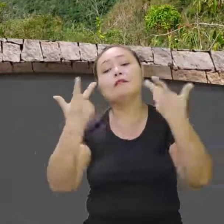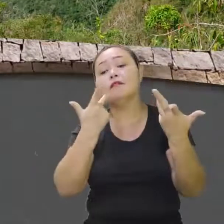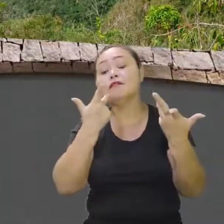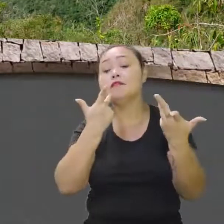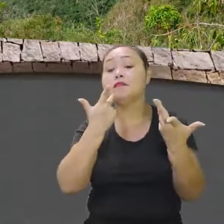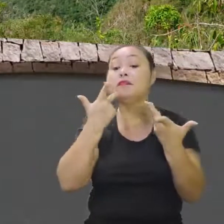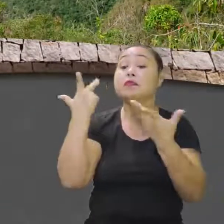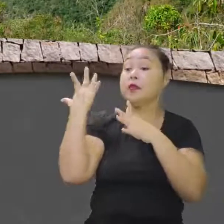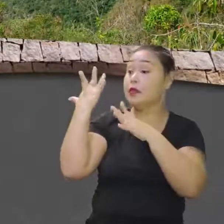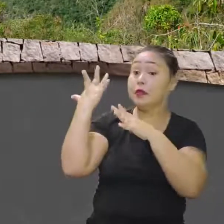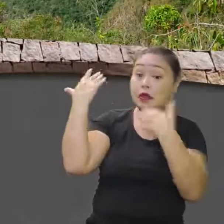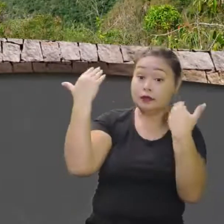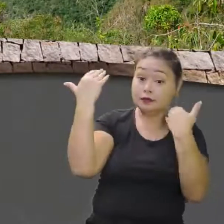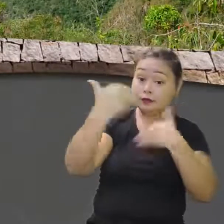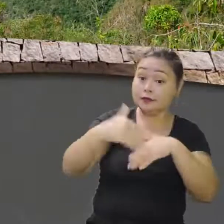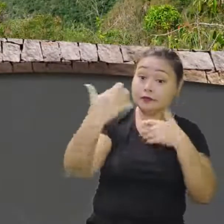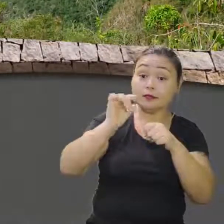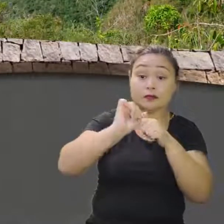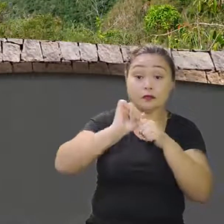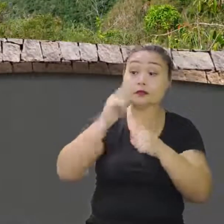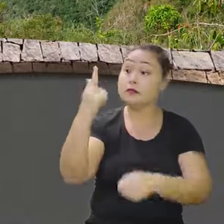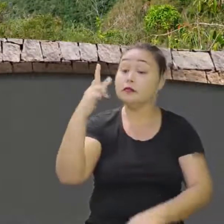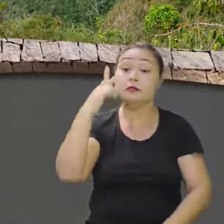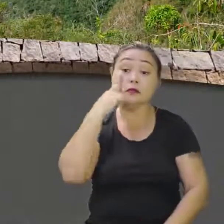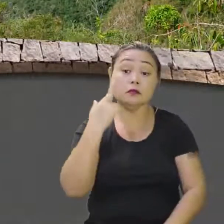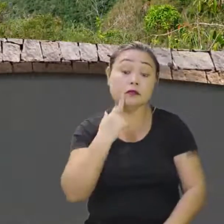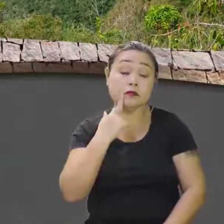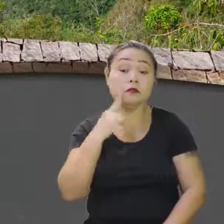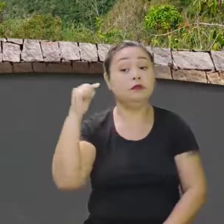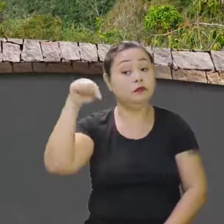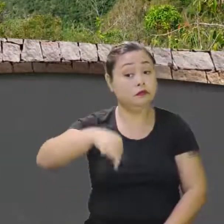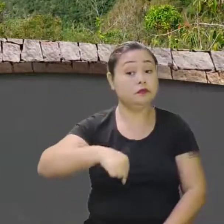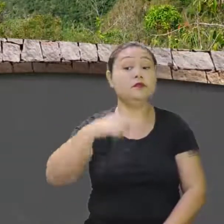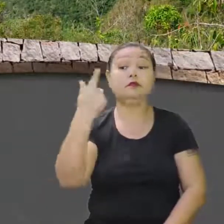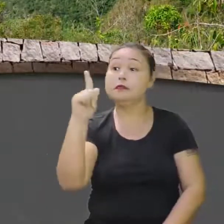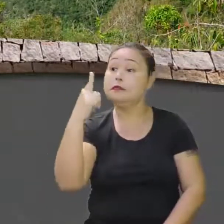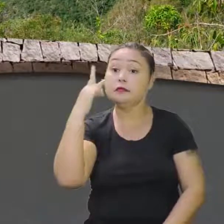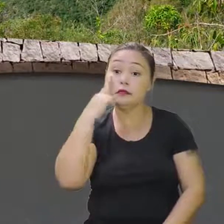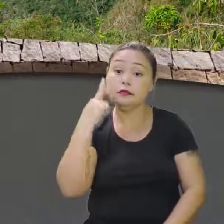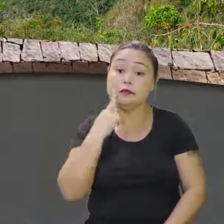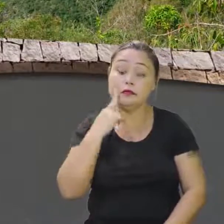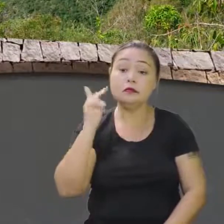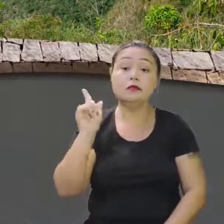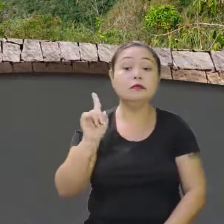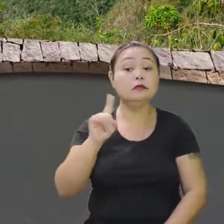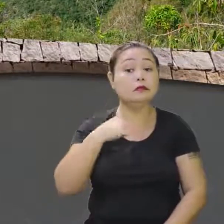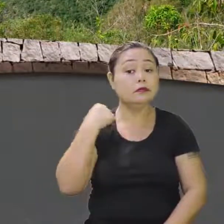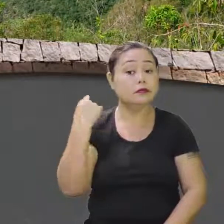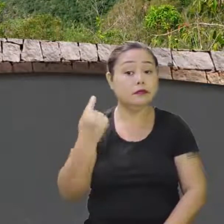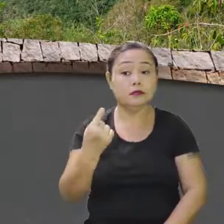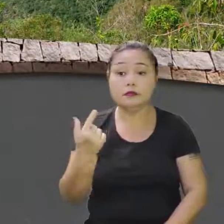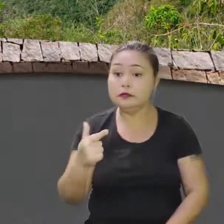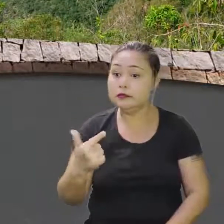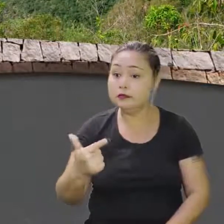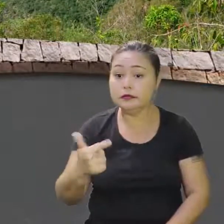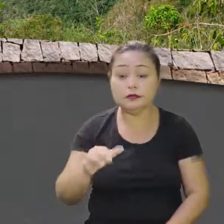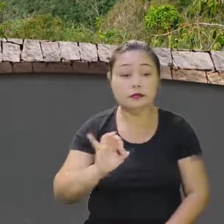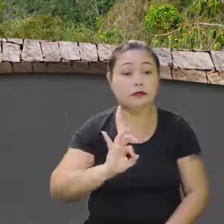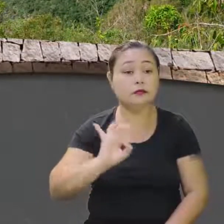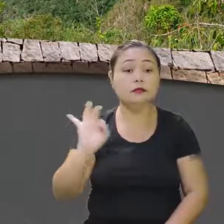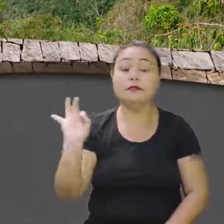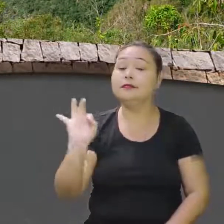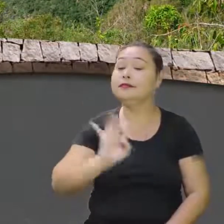falando de avaliação de quê? Geografia de Rondônia. Portanto, nessa geografia de Rondônia, nós não temos problemas